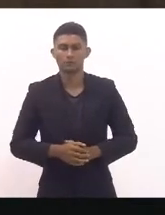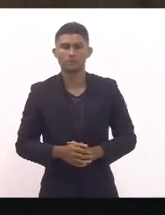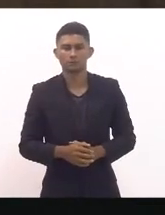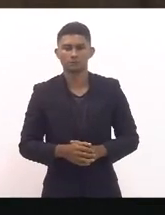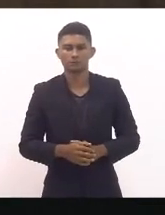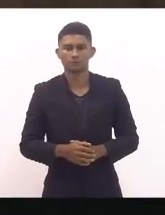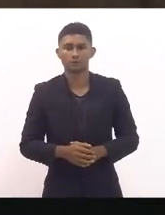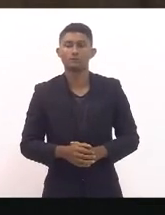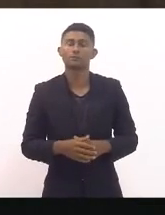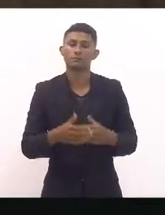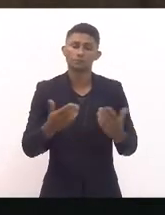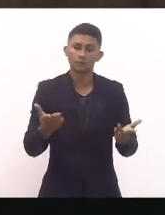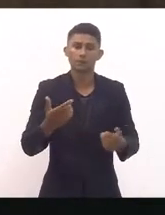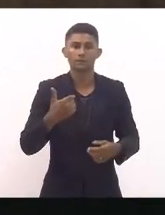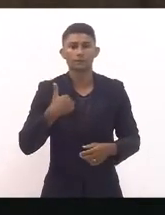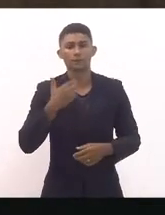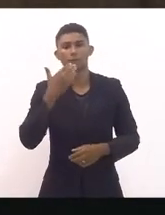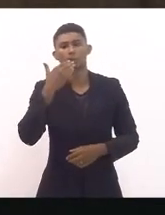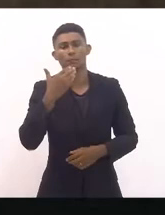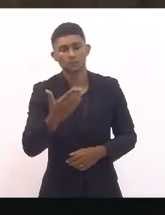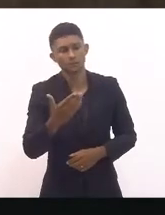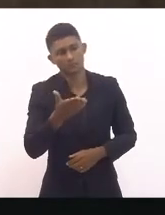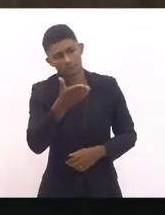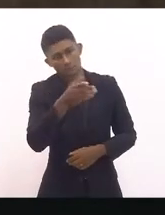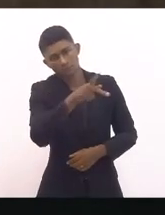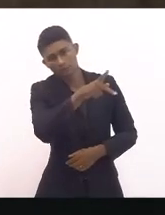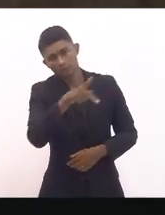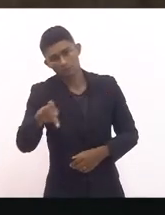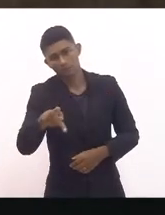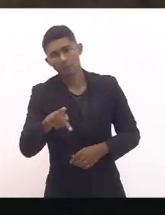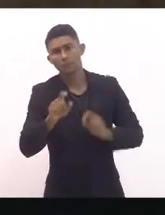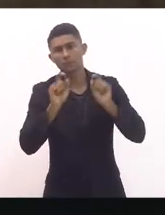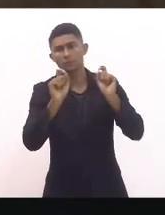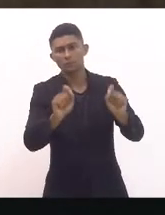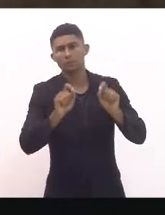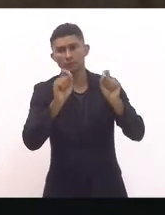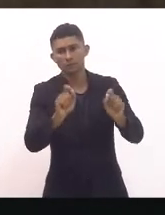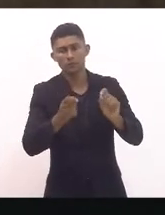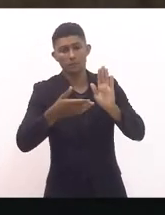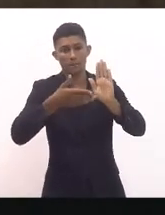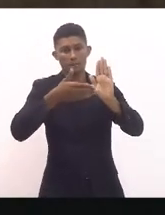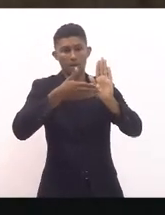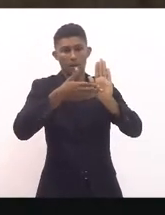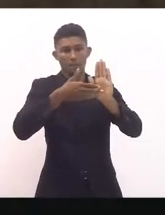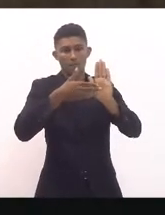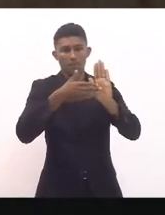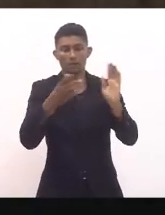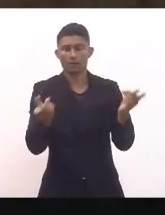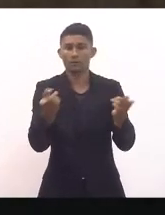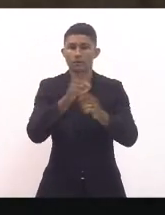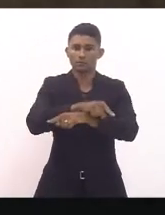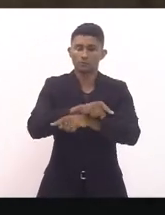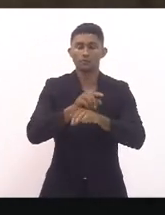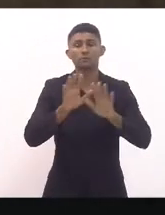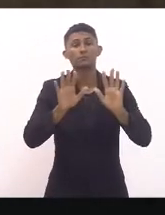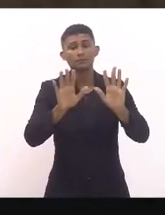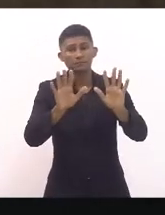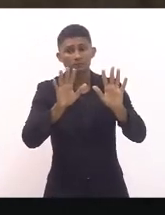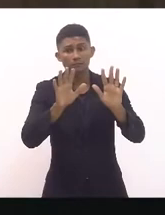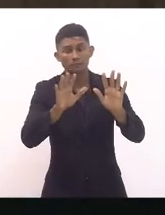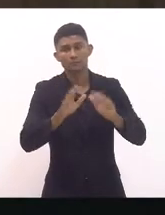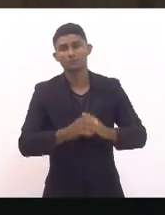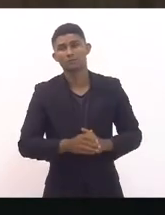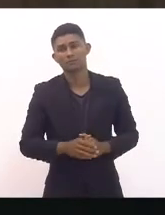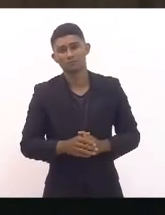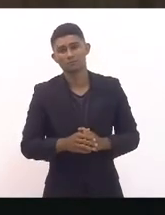Eu ia pedir a Vossa Excelência a inversão de pauta, mas